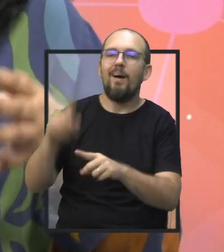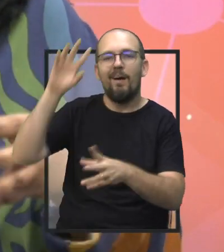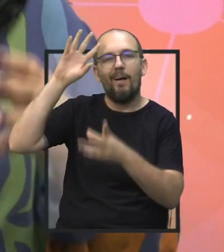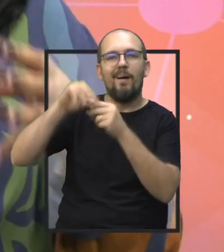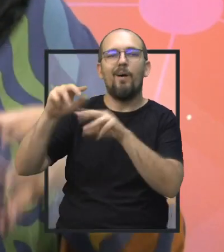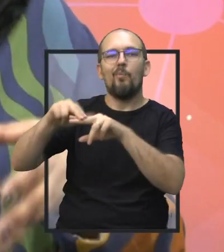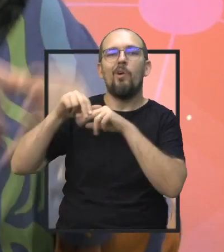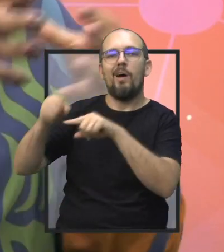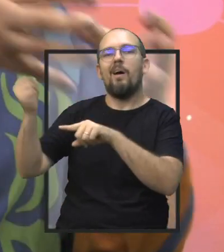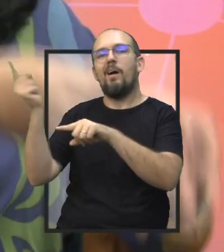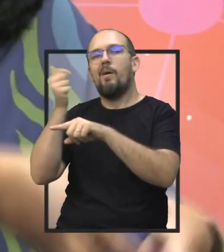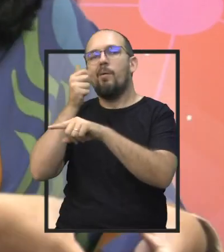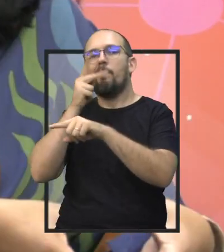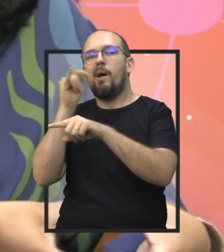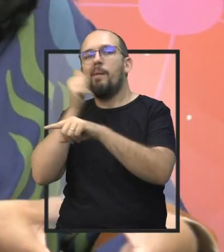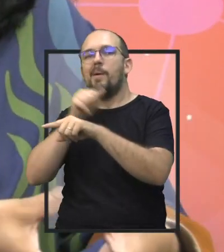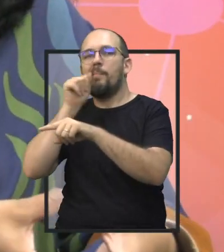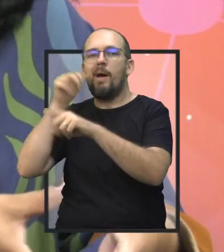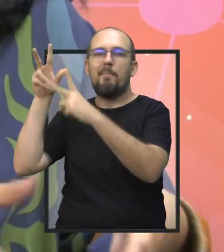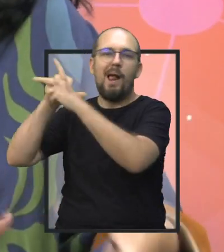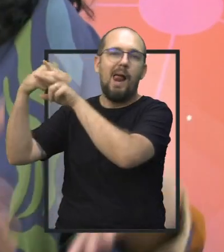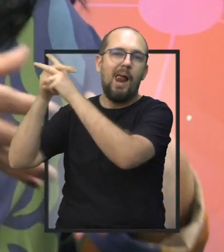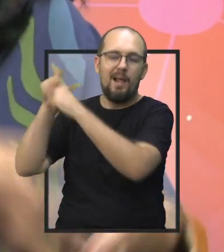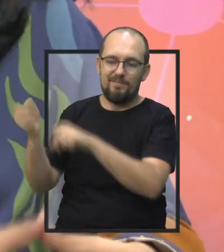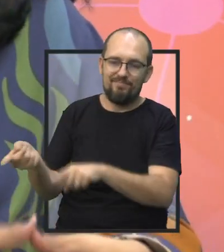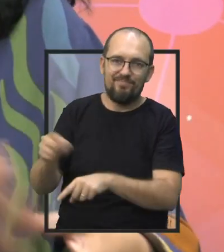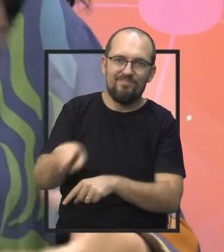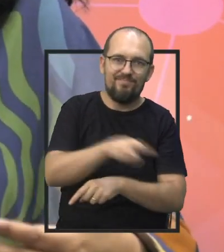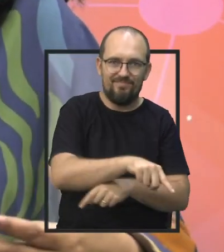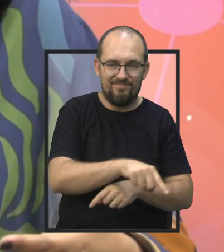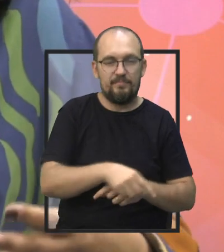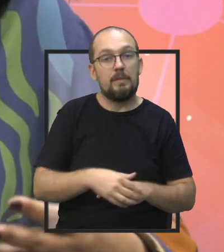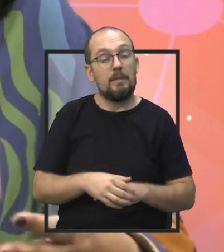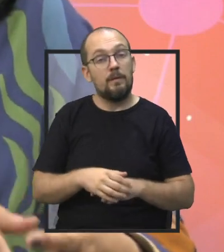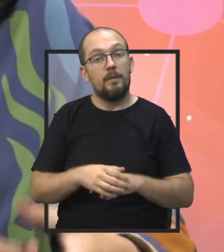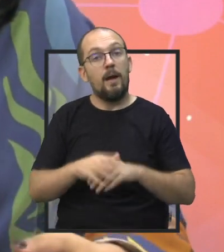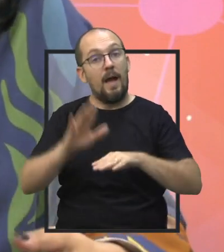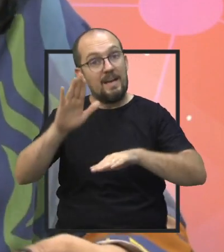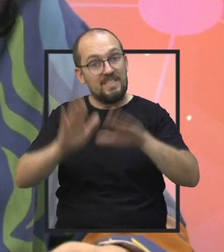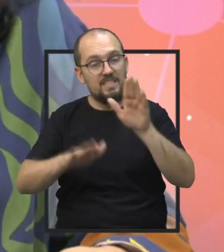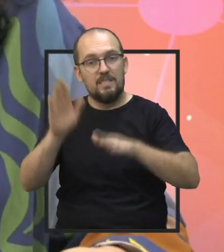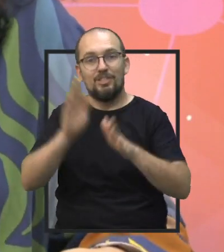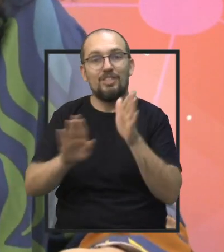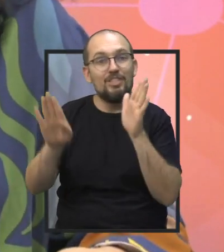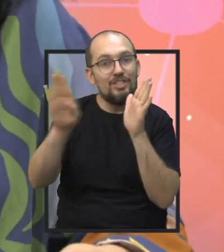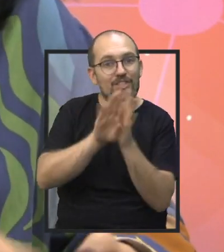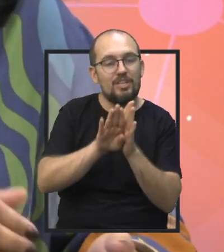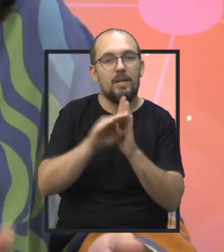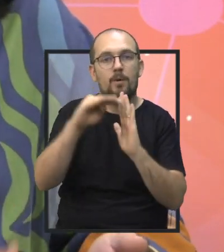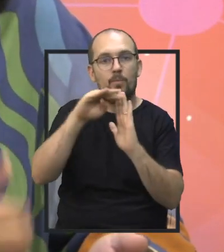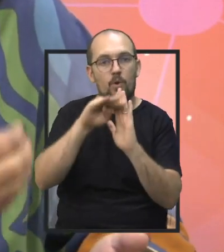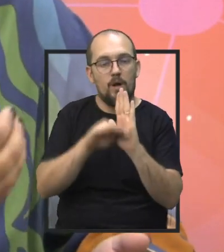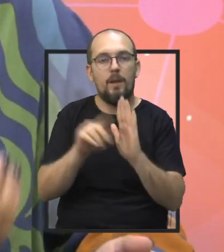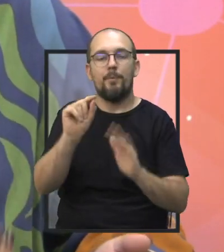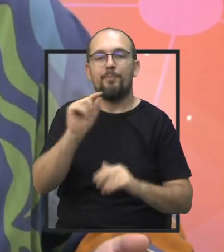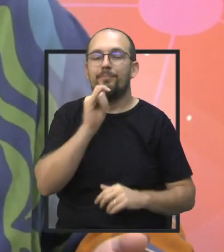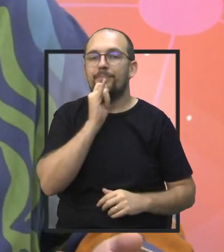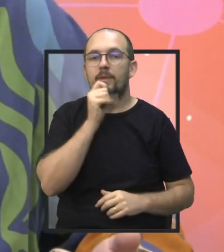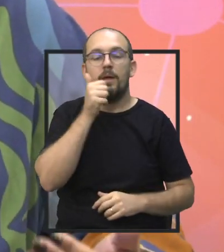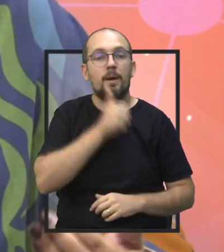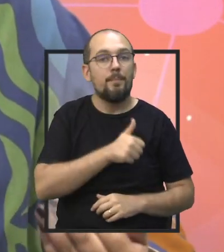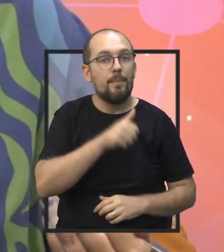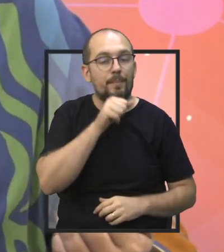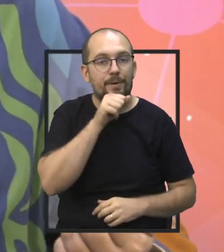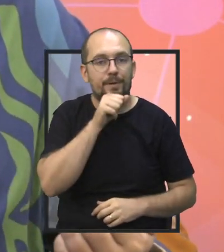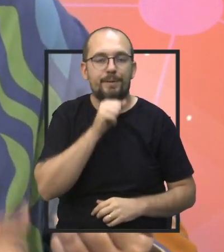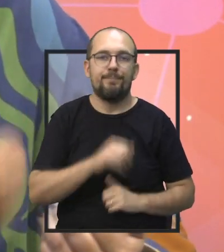aí, muitas vezes, esse relato já aconteceu, então chega dentro do próprio programa, ou a mãe,